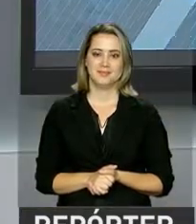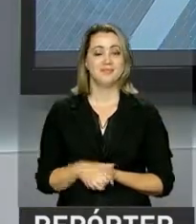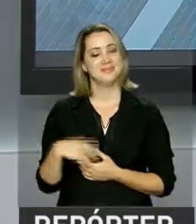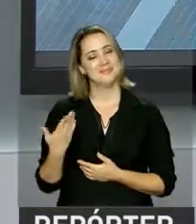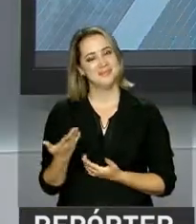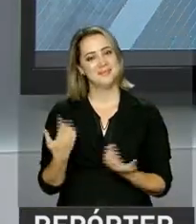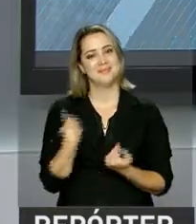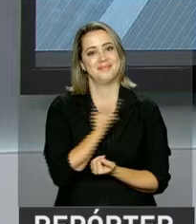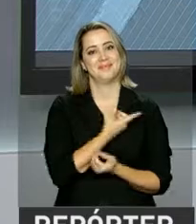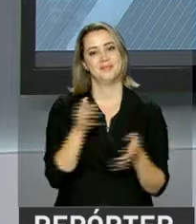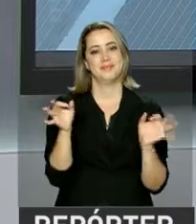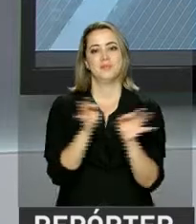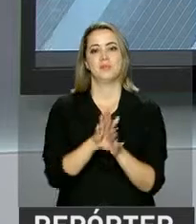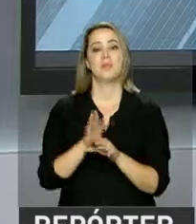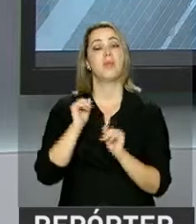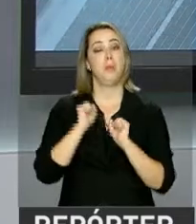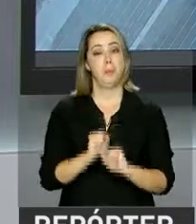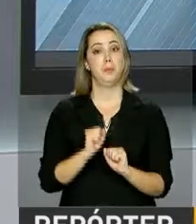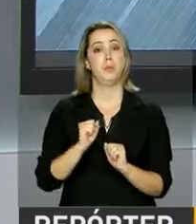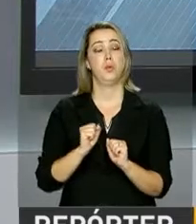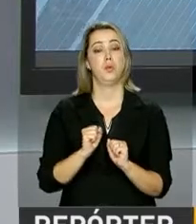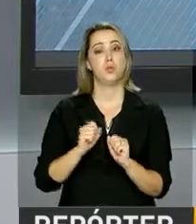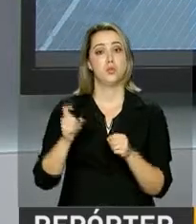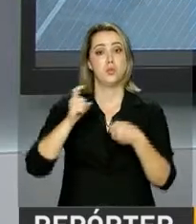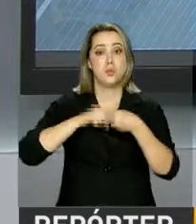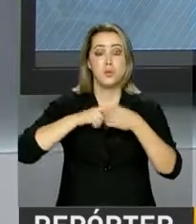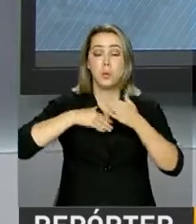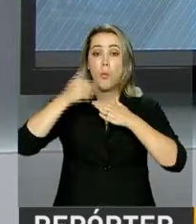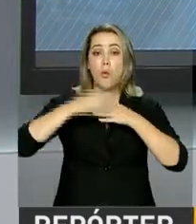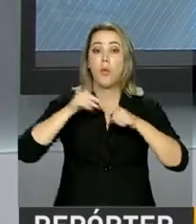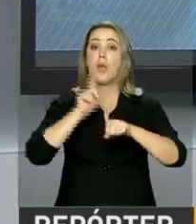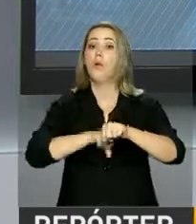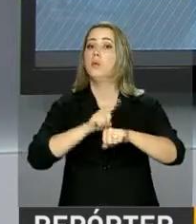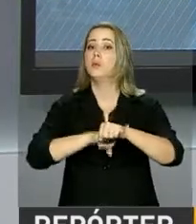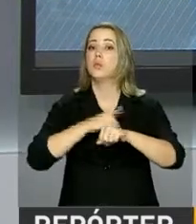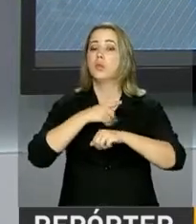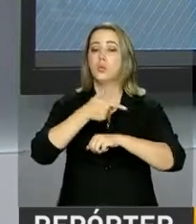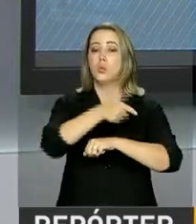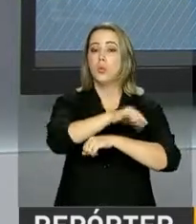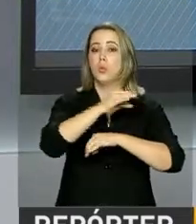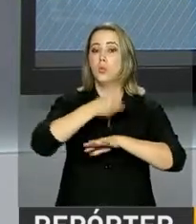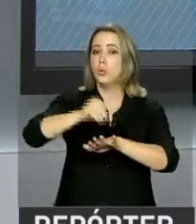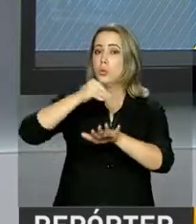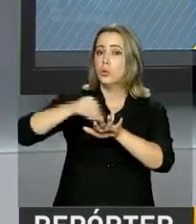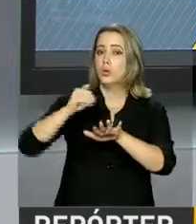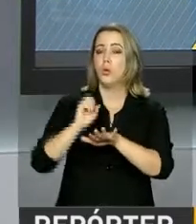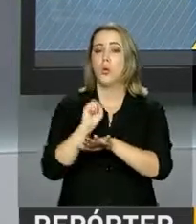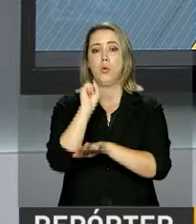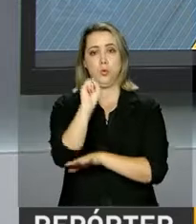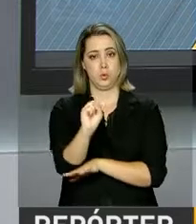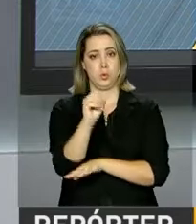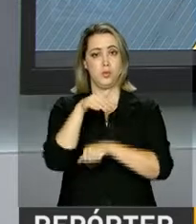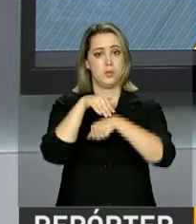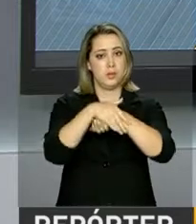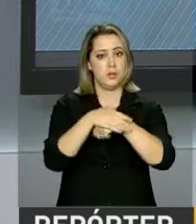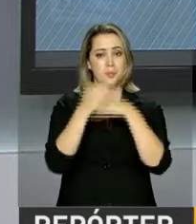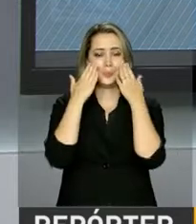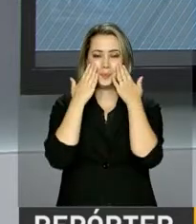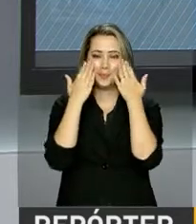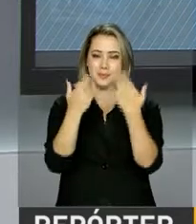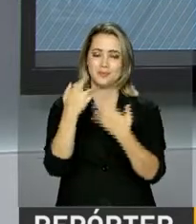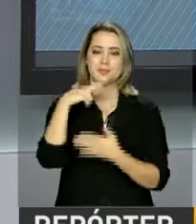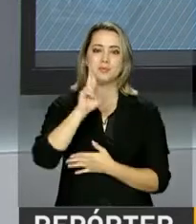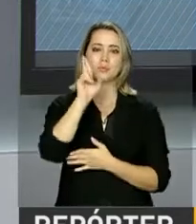E nós ficamos por aqui, mas podemos voltar a qualquer momento com mais informações ou às 8 da noite na próxima edição do Repórter